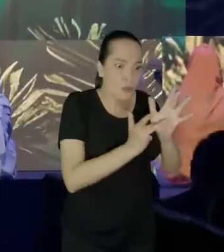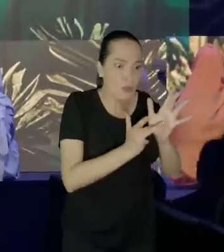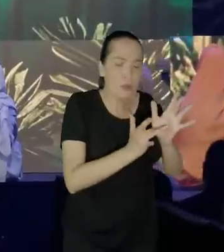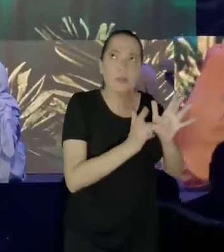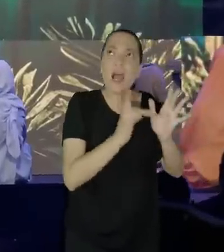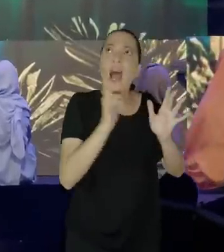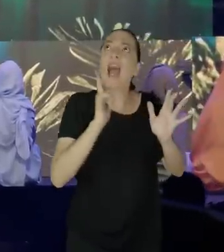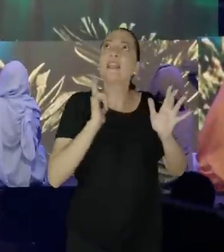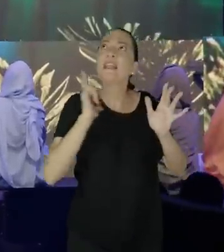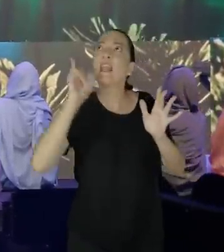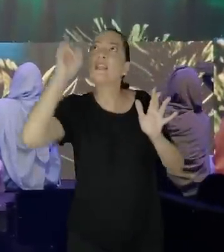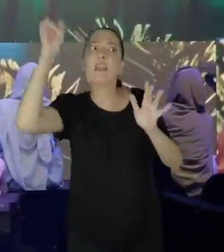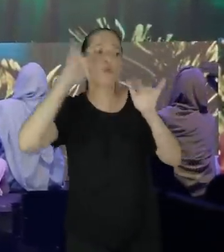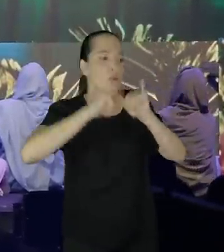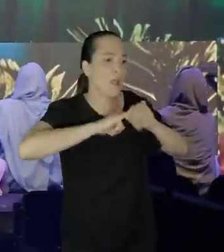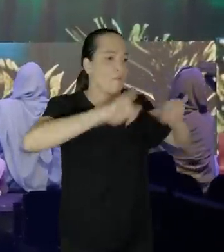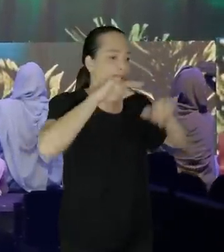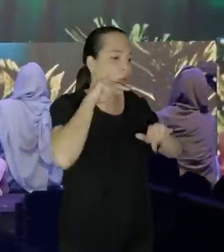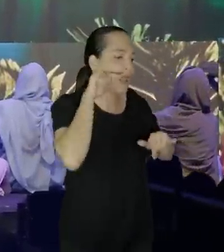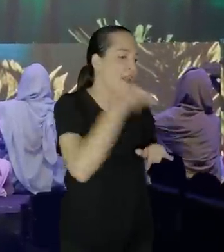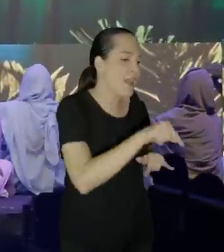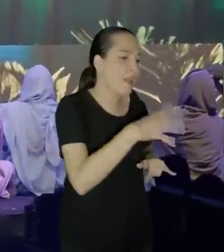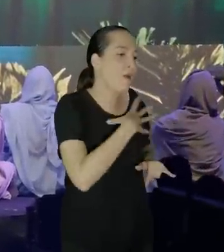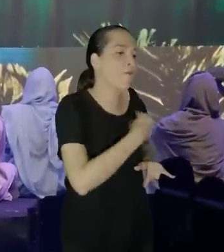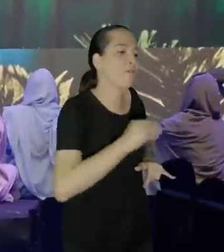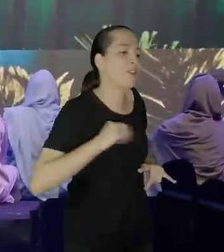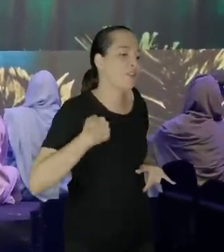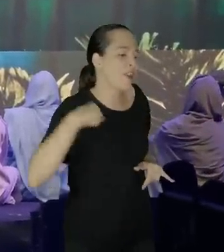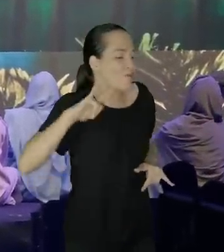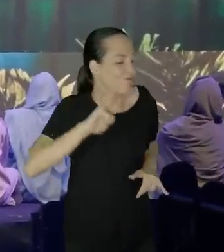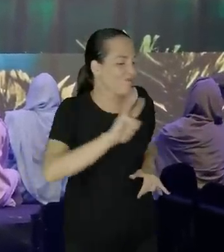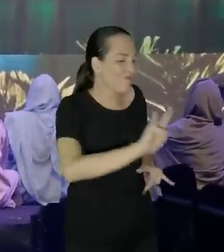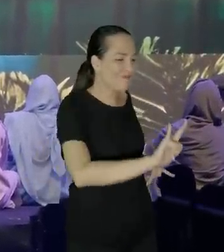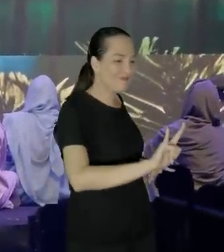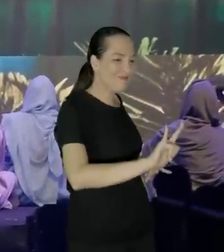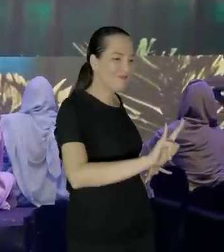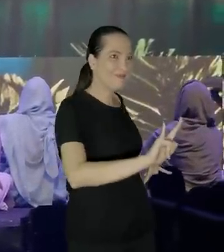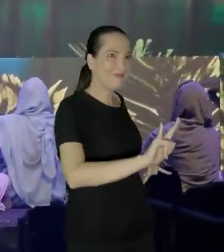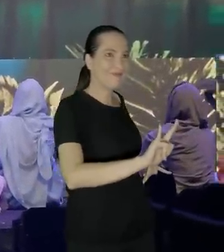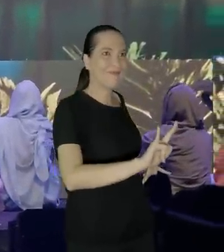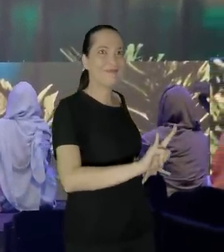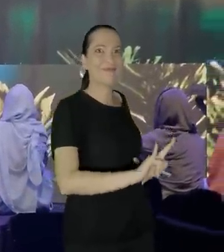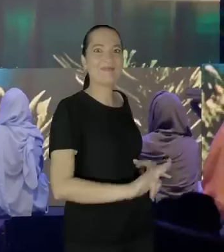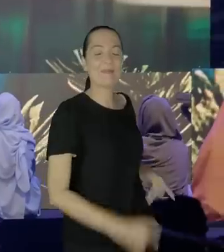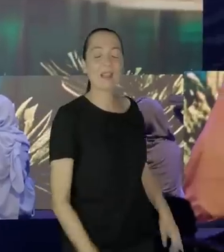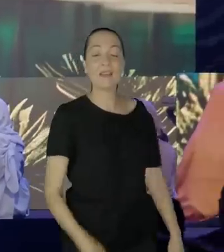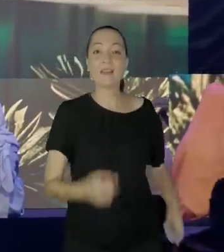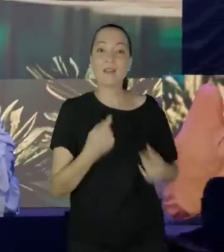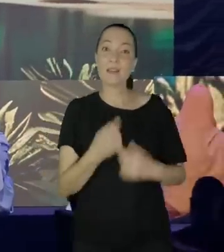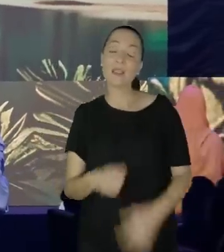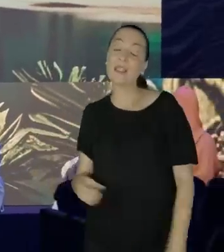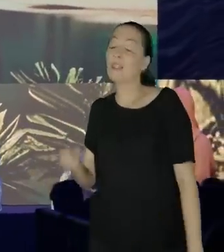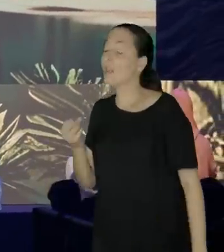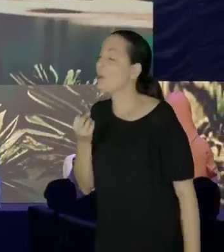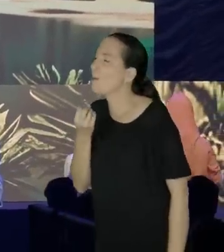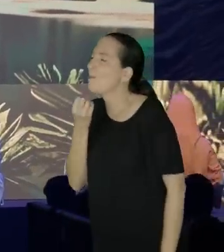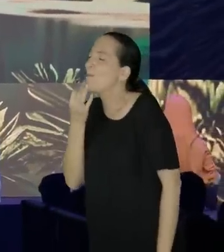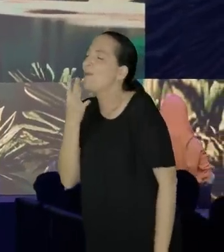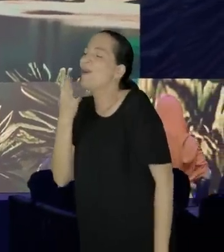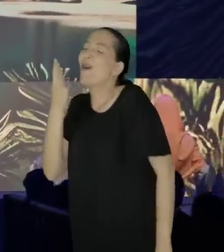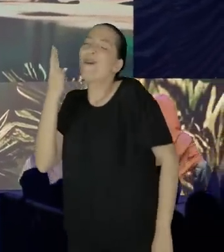é meu filho amado, a qual ponho minha afeição. Que bom, Senhor, ir